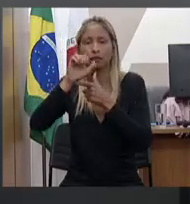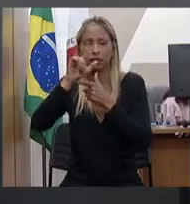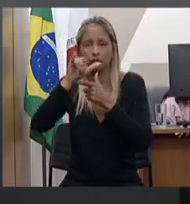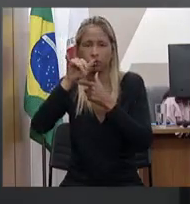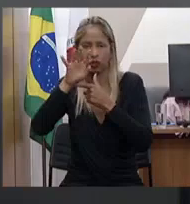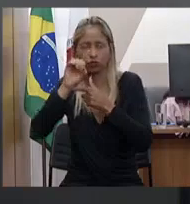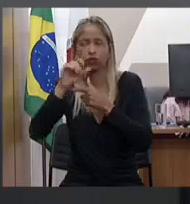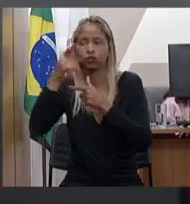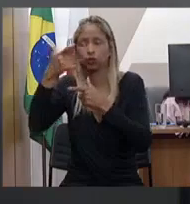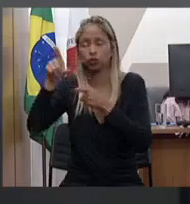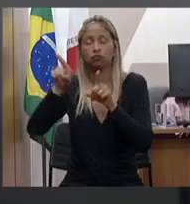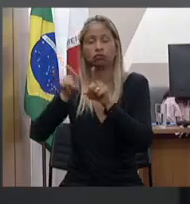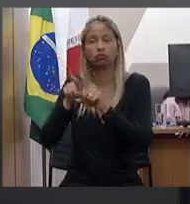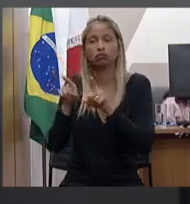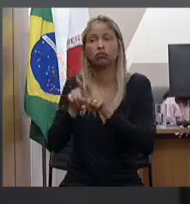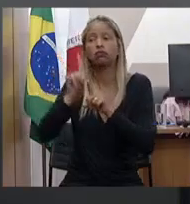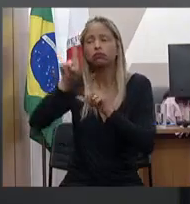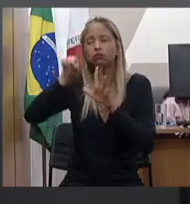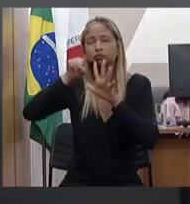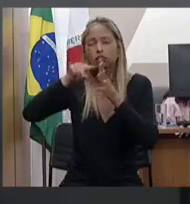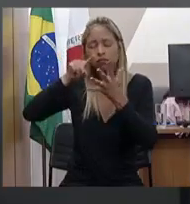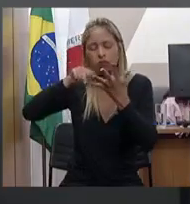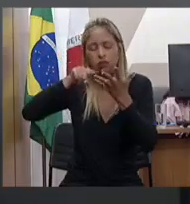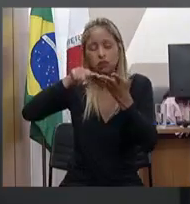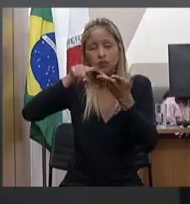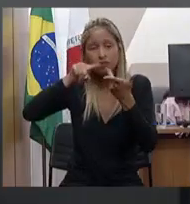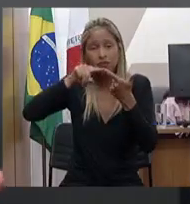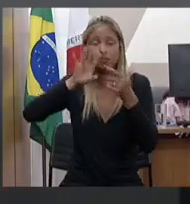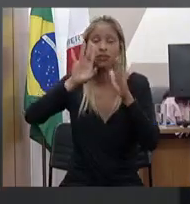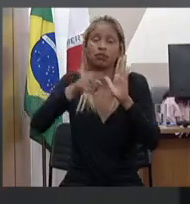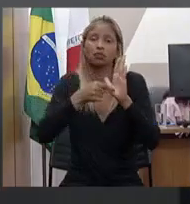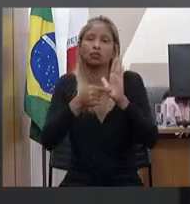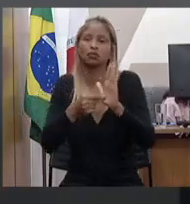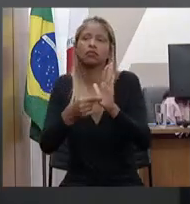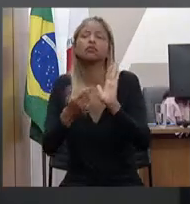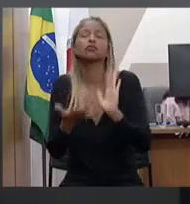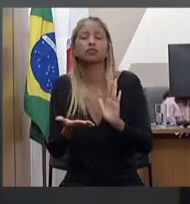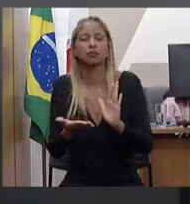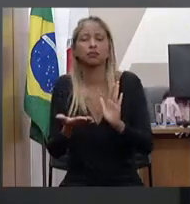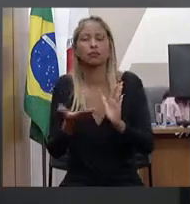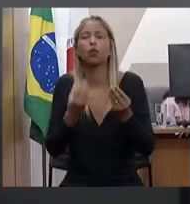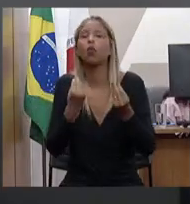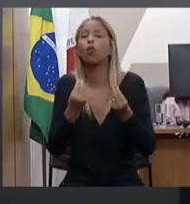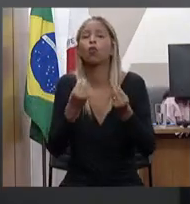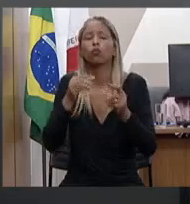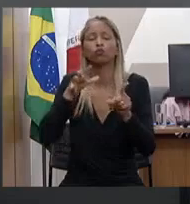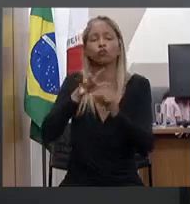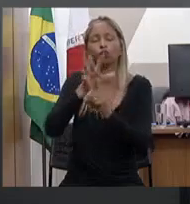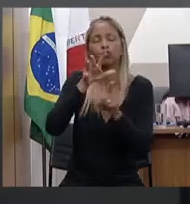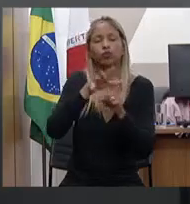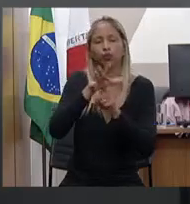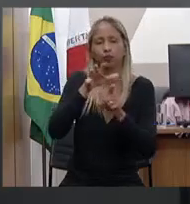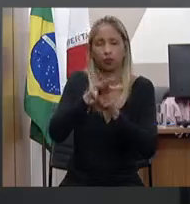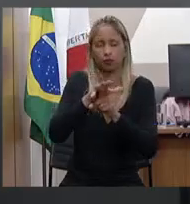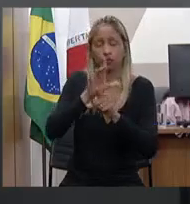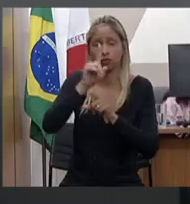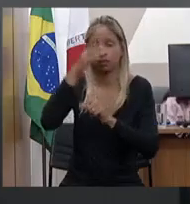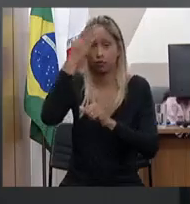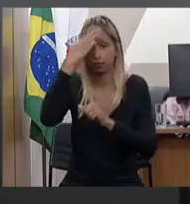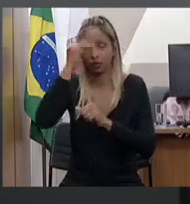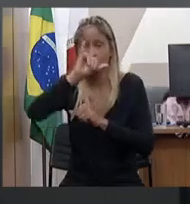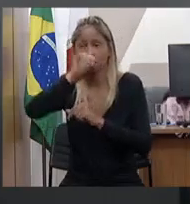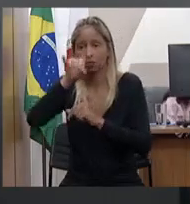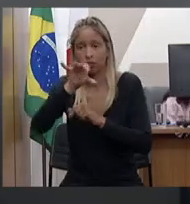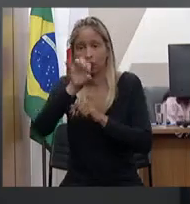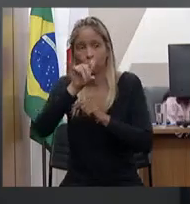lados químicos então nós temos que começar aqui apontar como Vamos enfrentar as demandas a gente sabe ali que o João